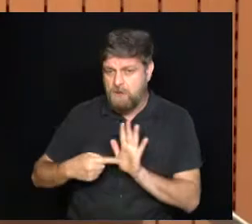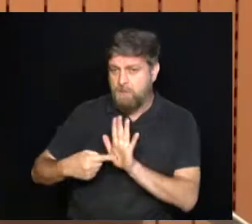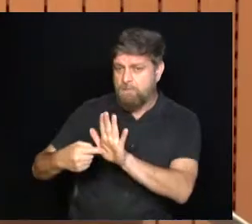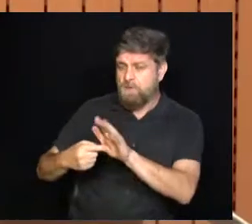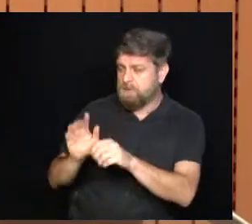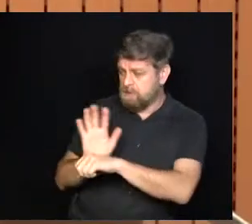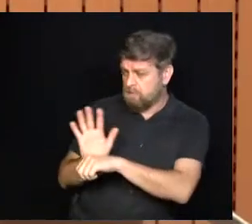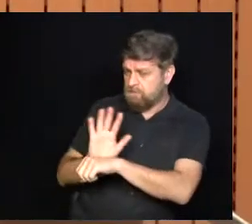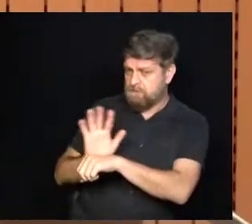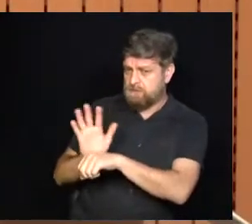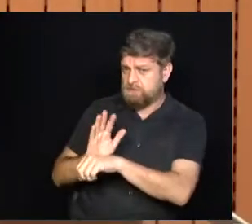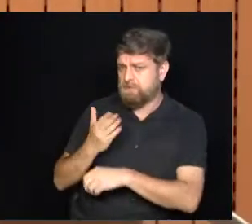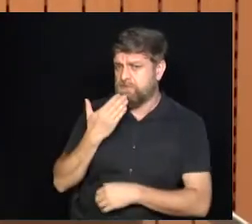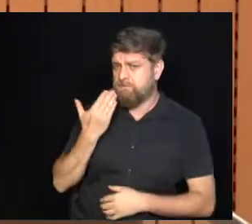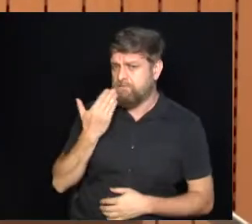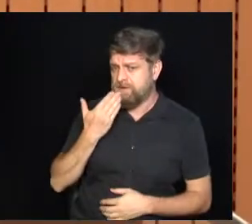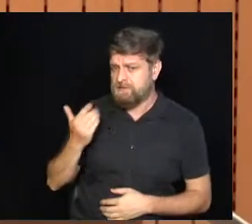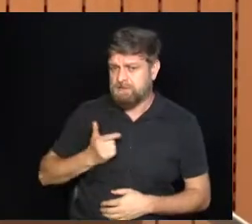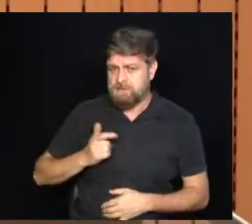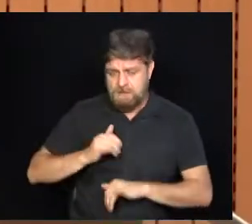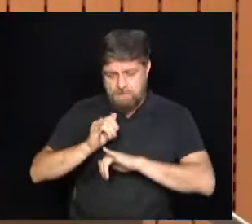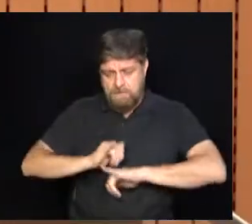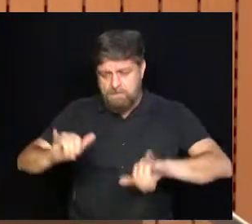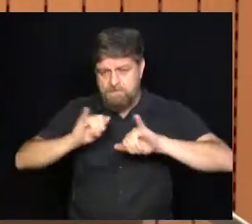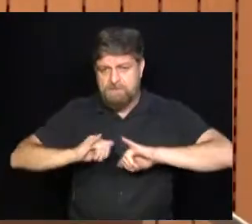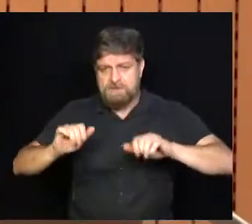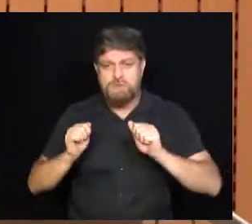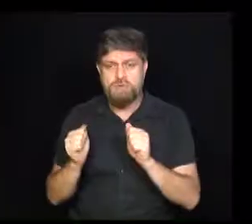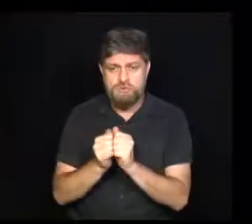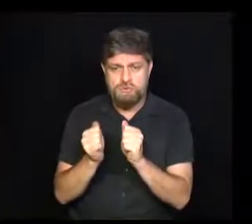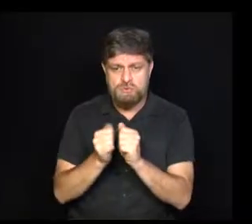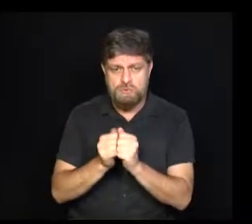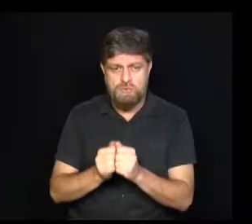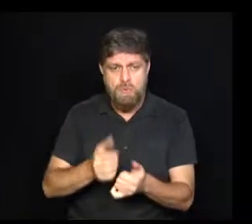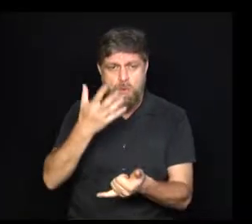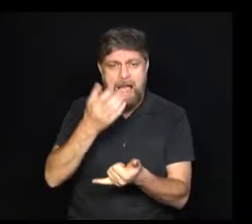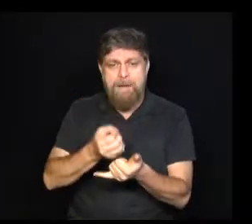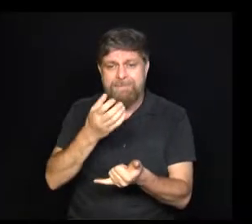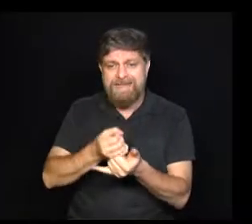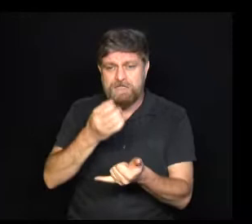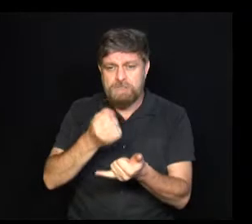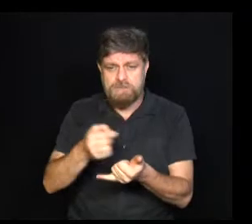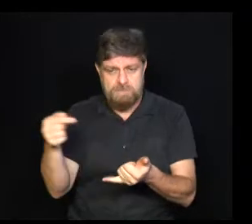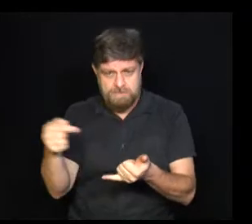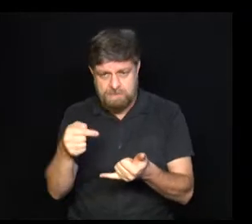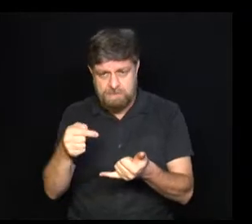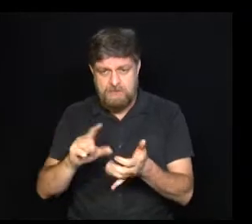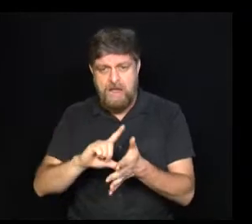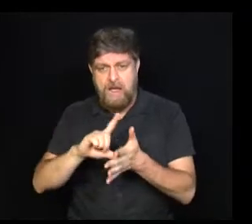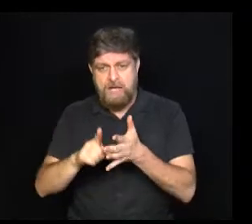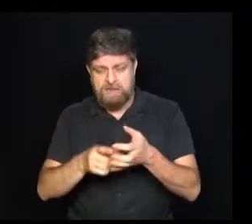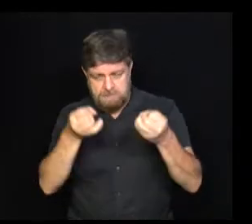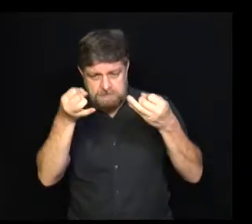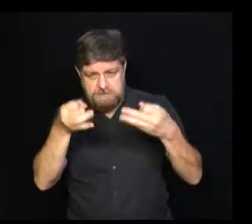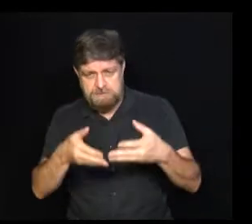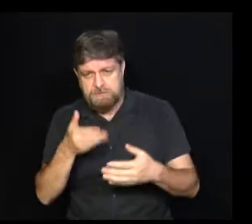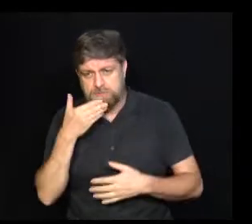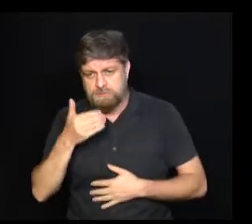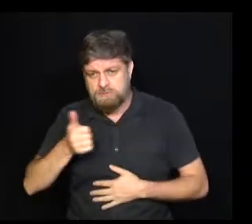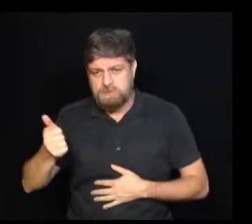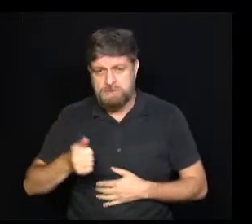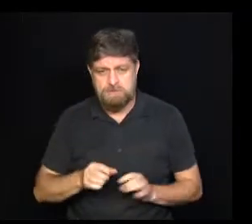vídeo, é o vídeo que foi lançado junto com o aplicativo, e aí eu falo do aplicativo. Pode